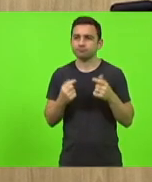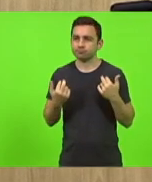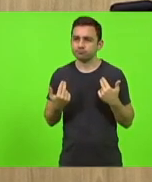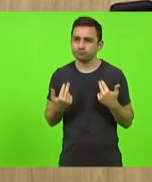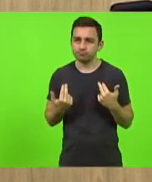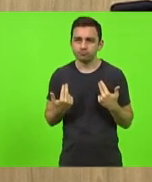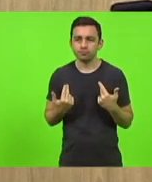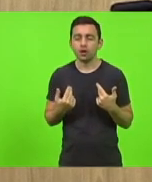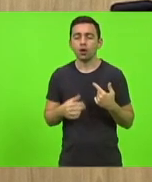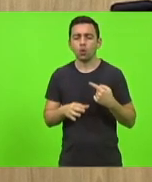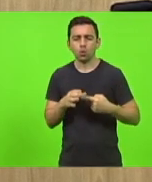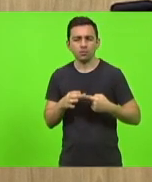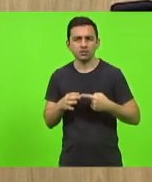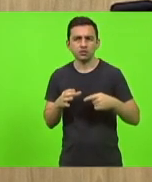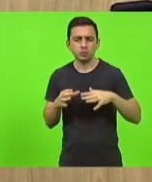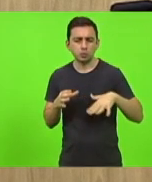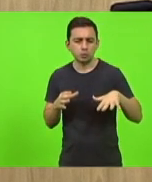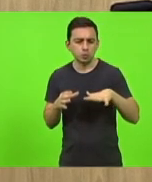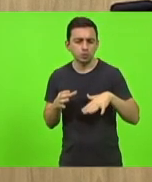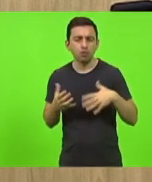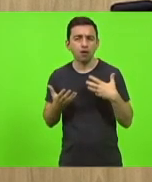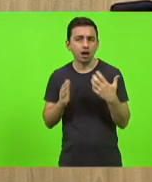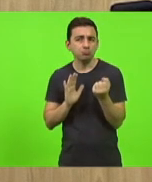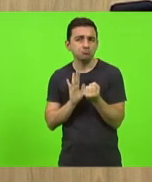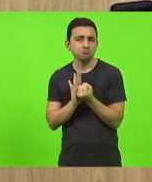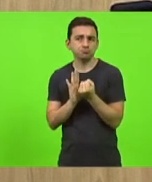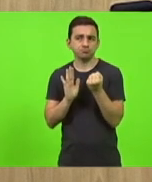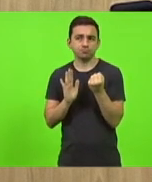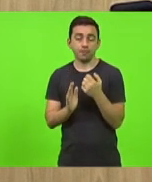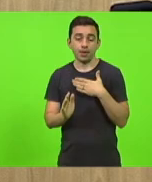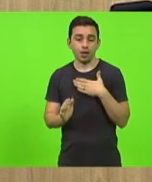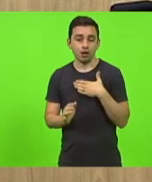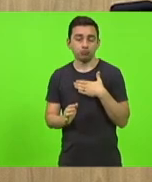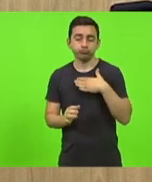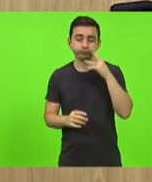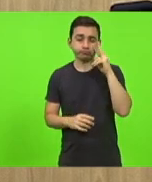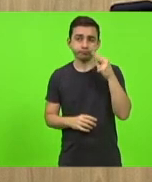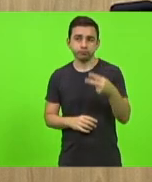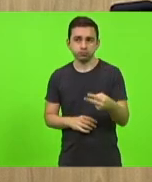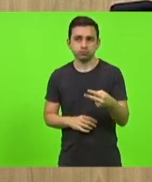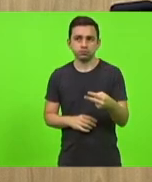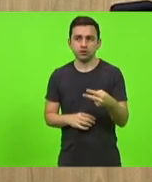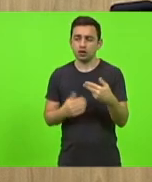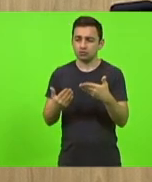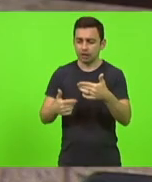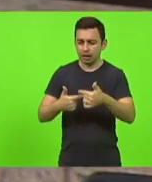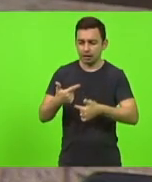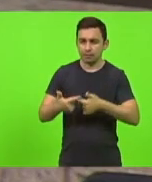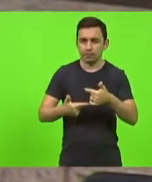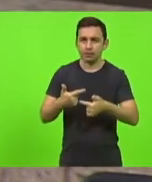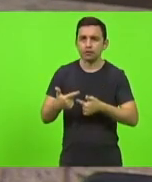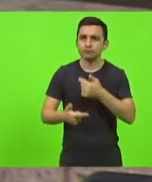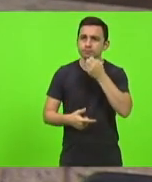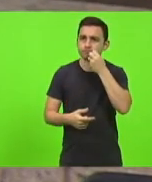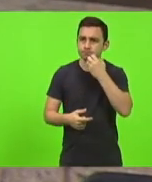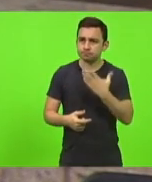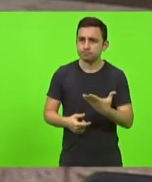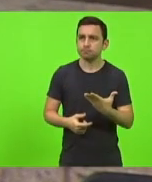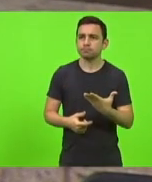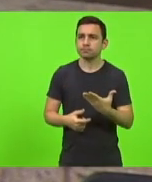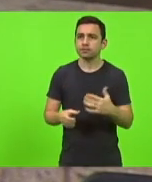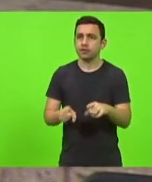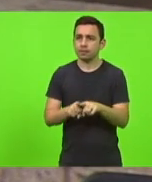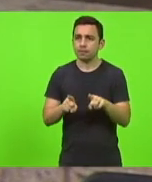e toda a comissão, eu quero aqui registrar o meu reconhecimento ao trabalho de vocês e, principalmente,